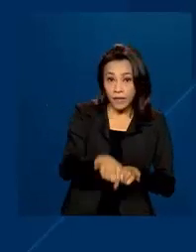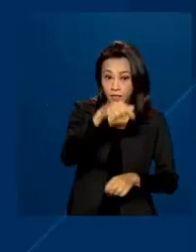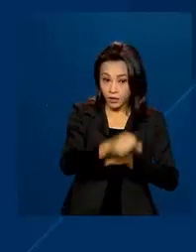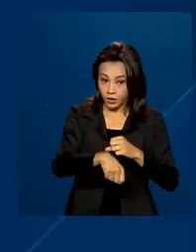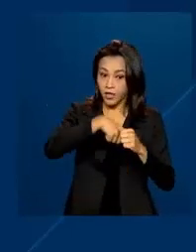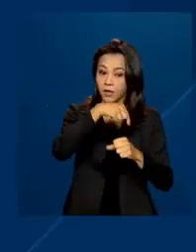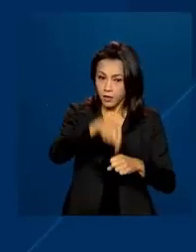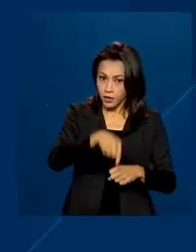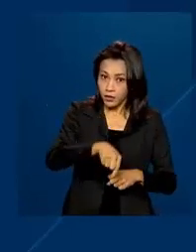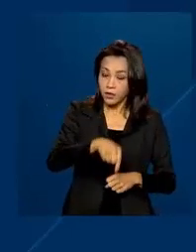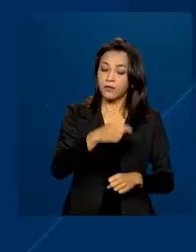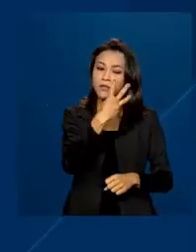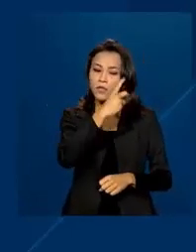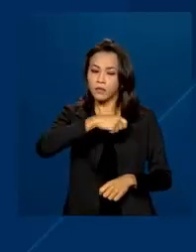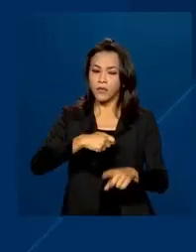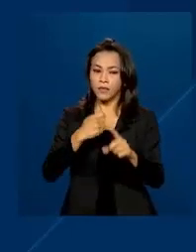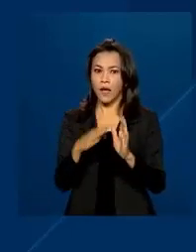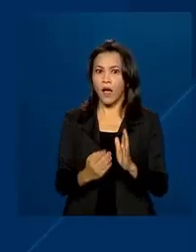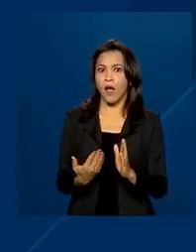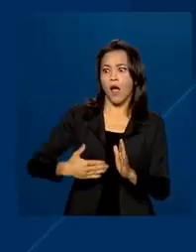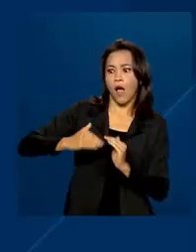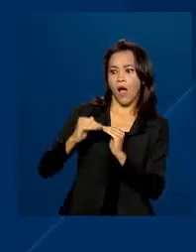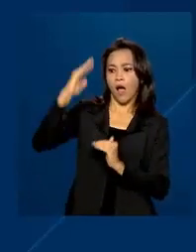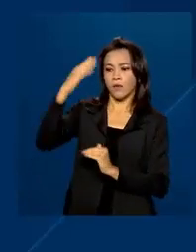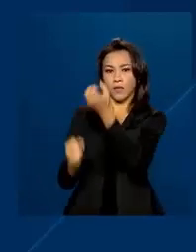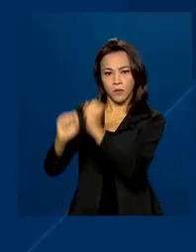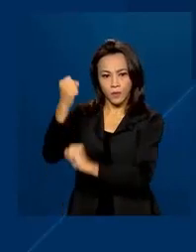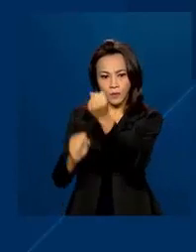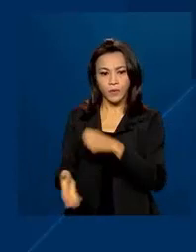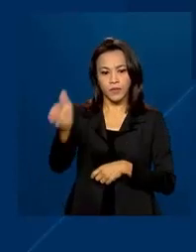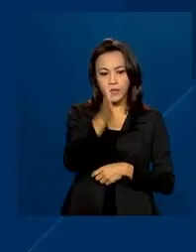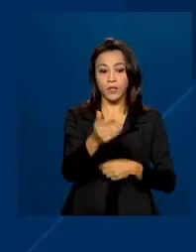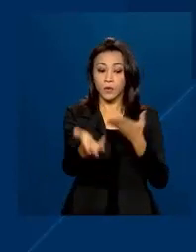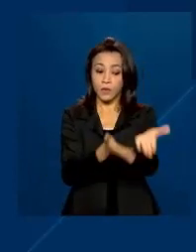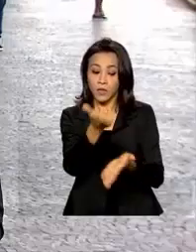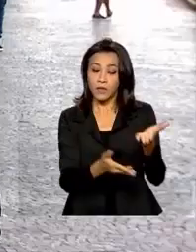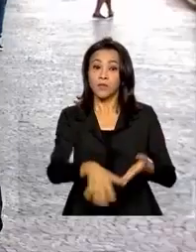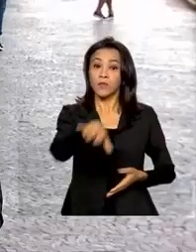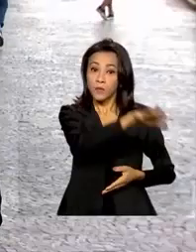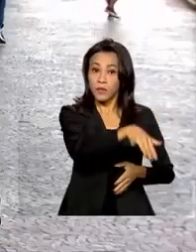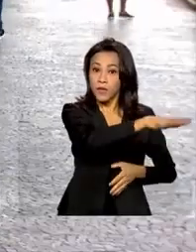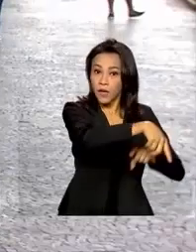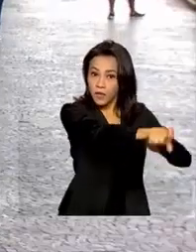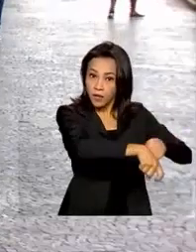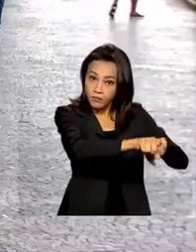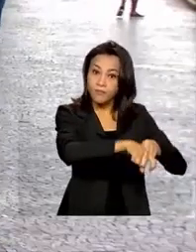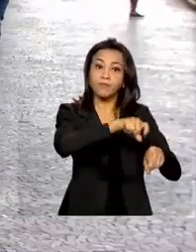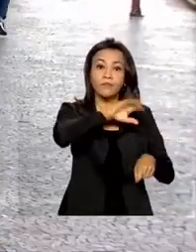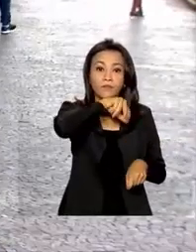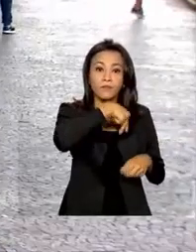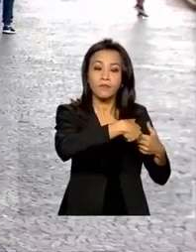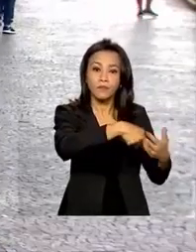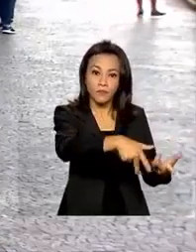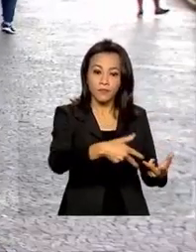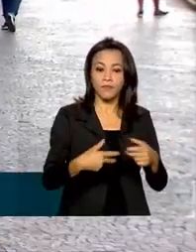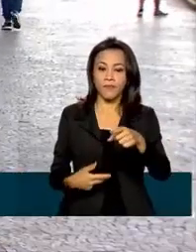ano as maiores altas foram registradas na indústria nos serviços e na agropecuária o segundo trimestre deste